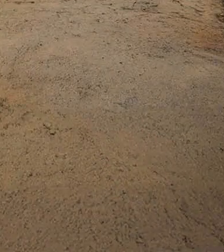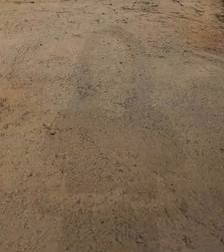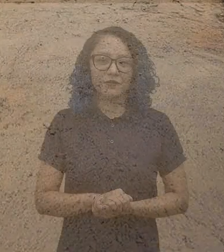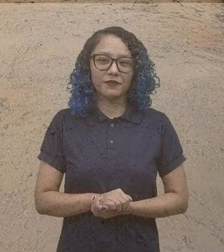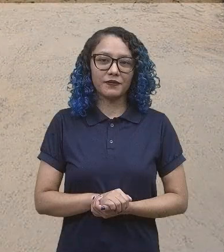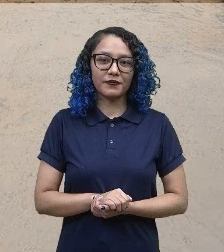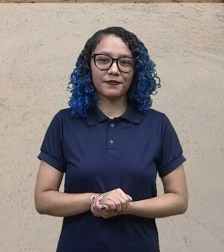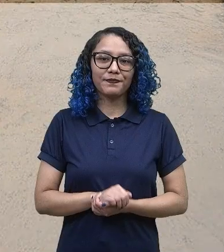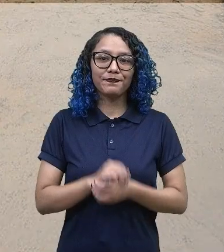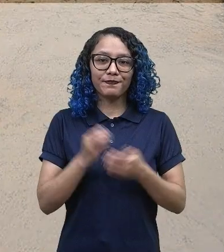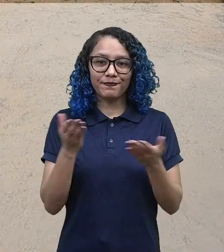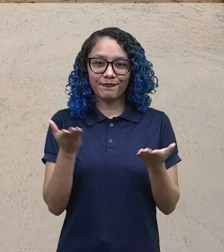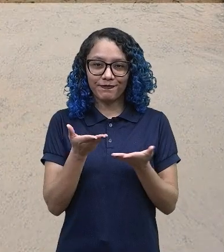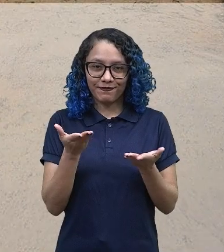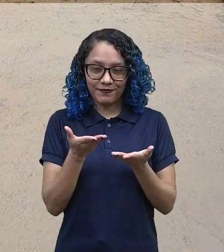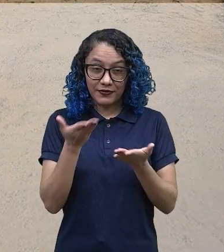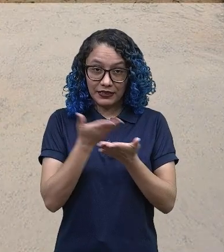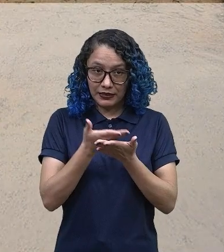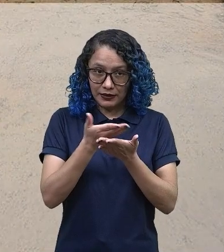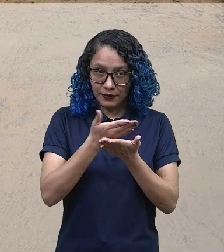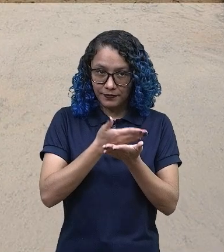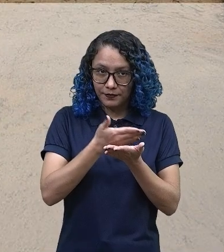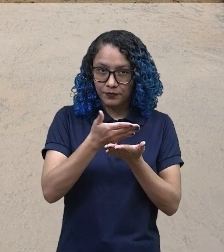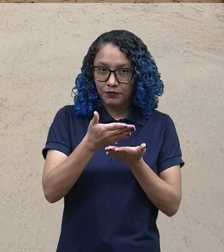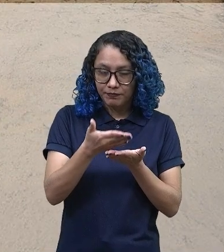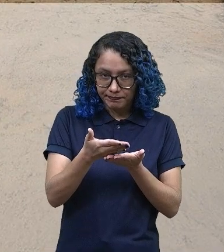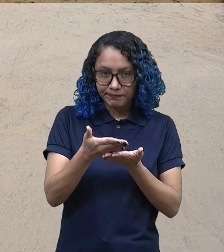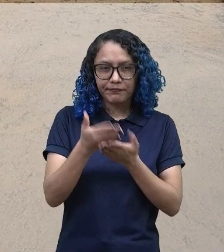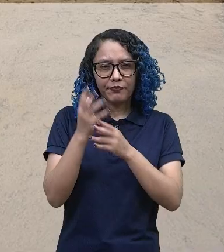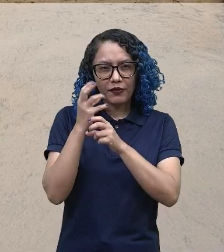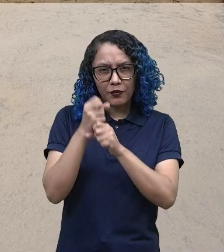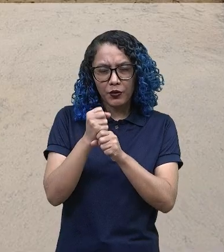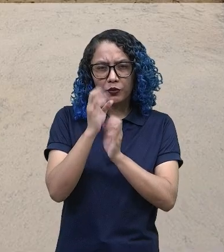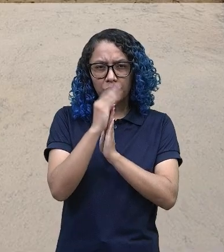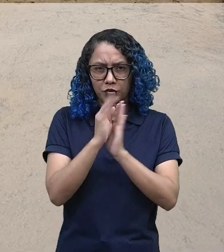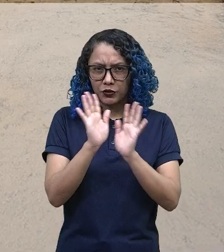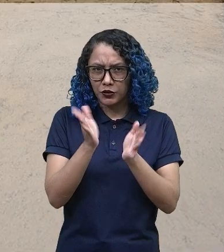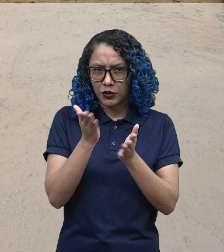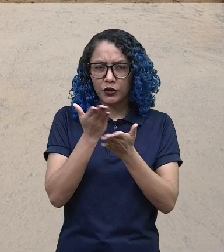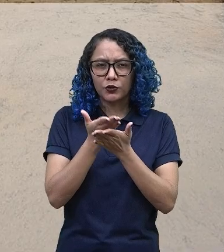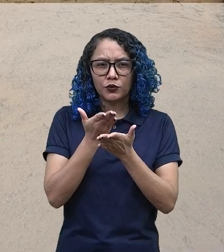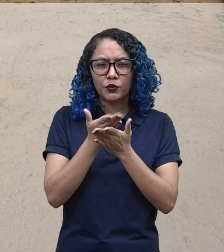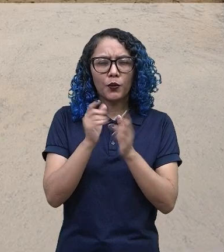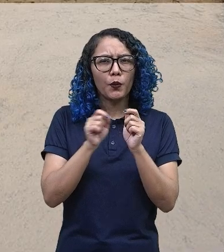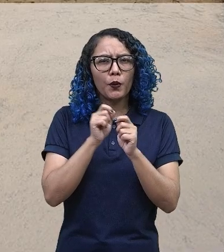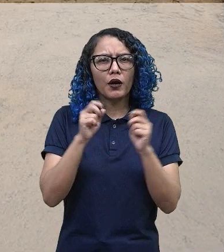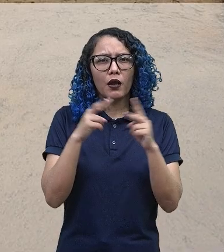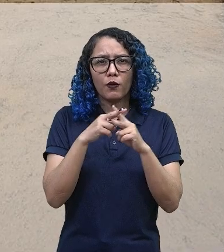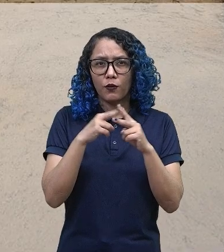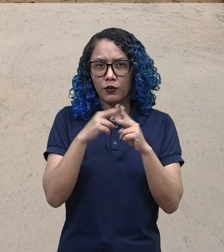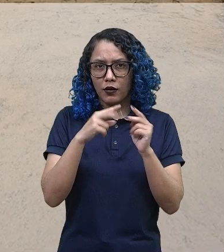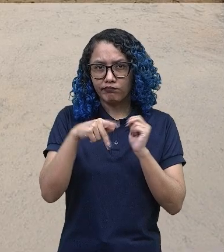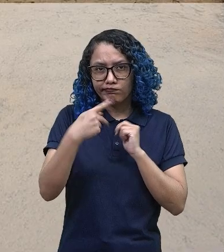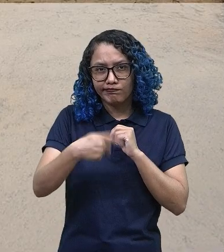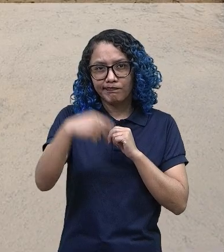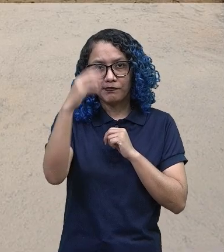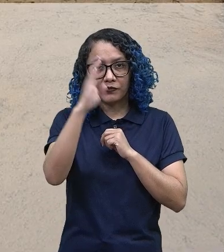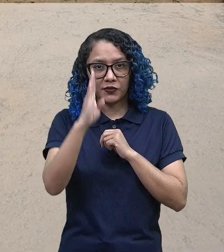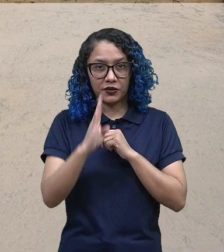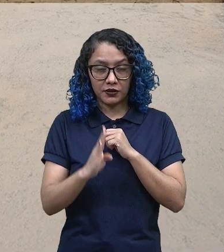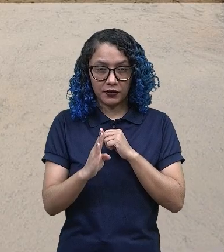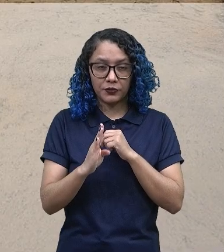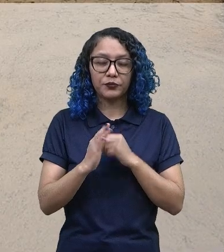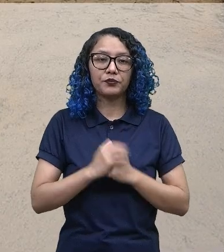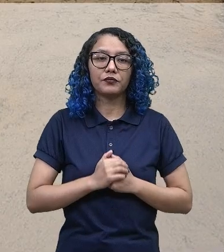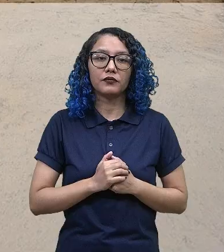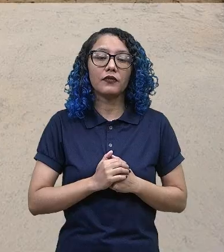E nós iniciamos nossa aula de revisão relembrando um conteúdo trabalhado, que são as lutas do Brasil. E dentro dessas lutas